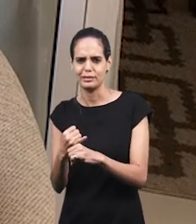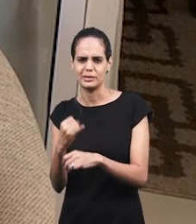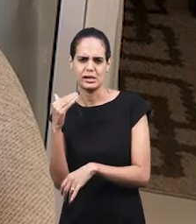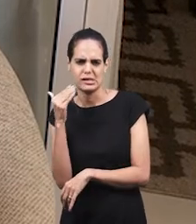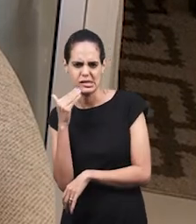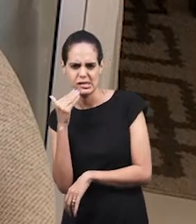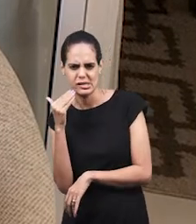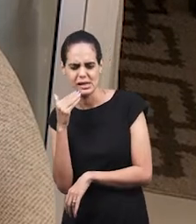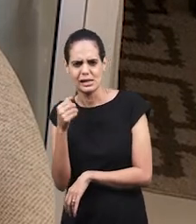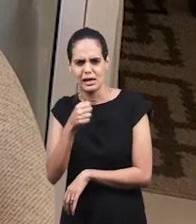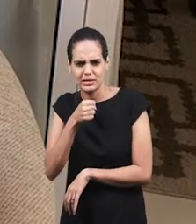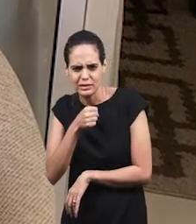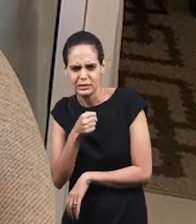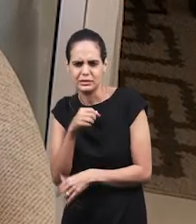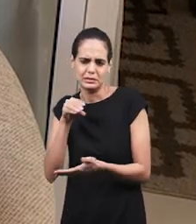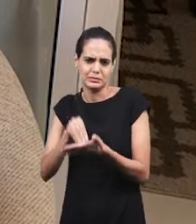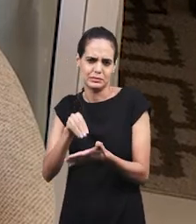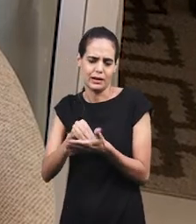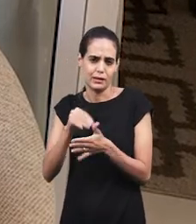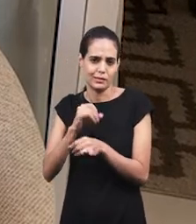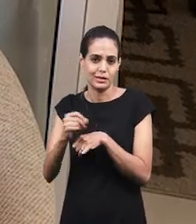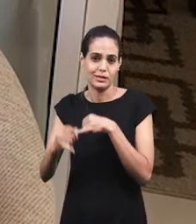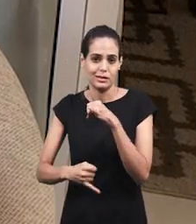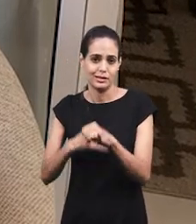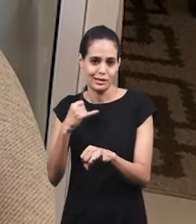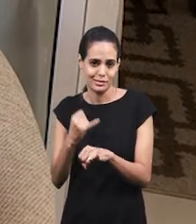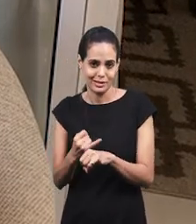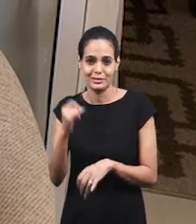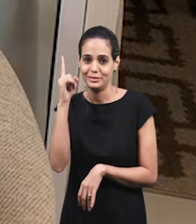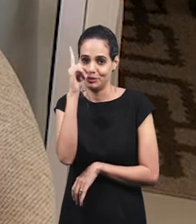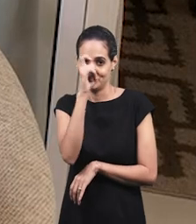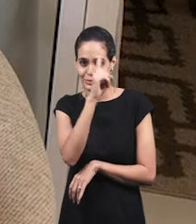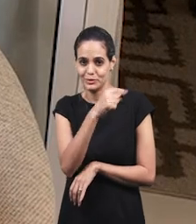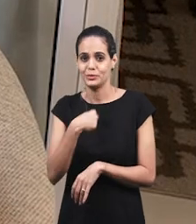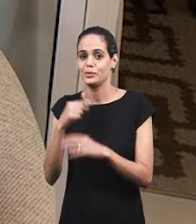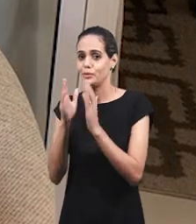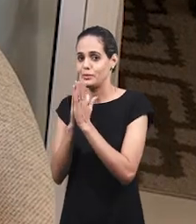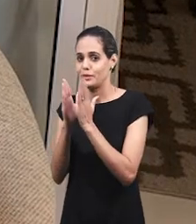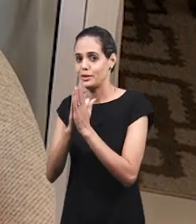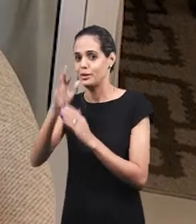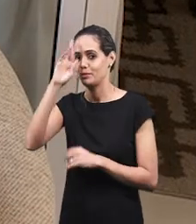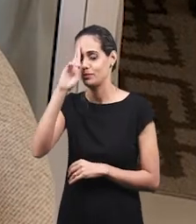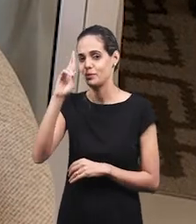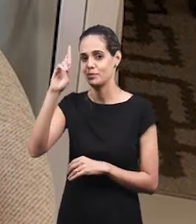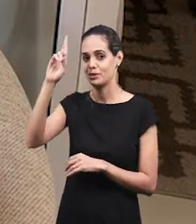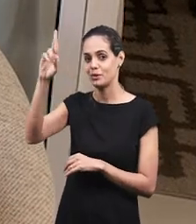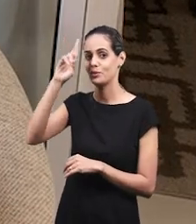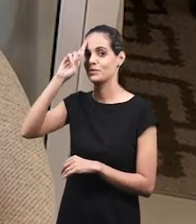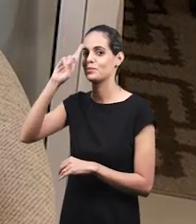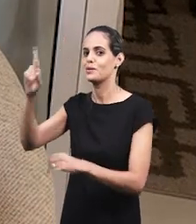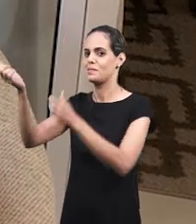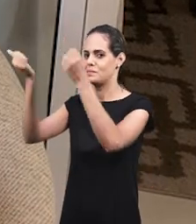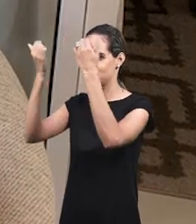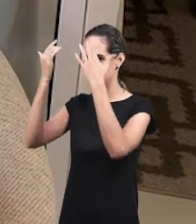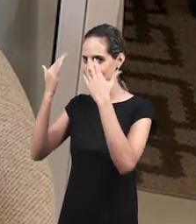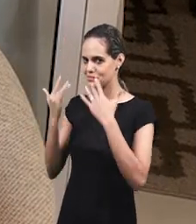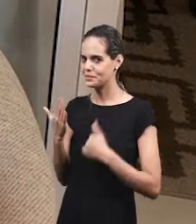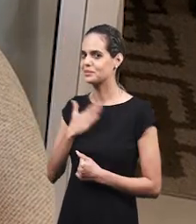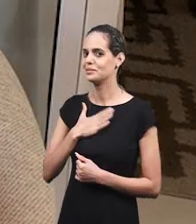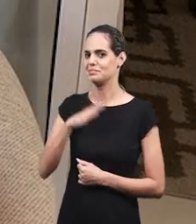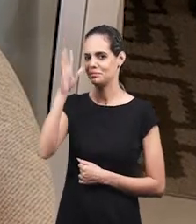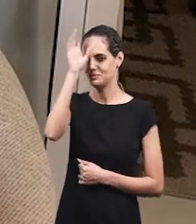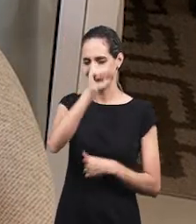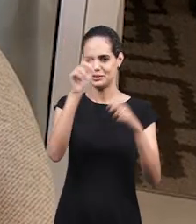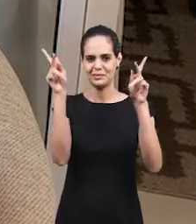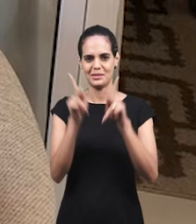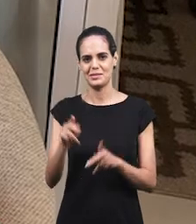de microfone ou às vezes falta de internet. E devido às dificuldades, eu tenho orado muito ao Senhor e Ele tem me abençoado no